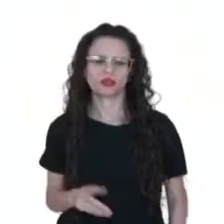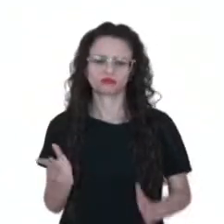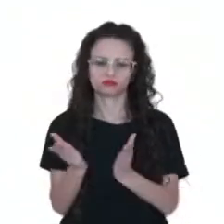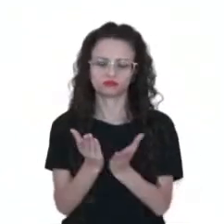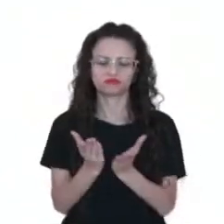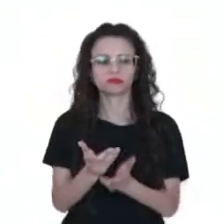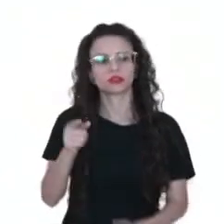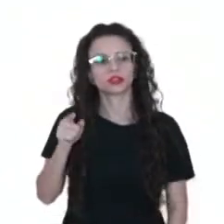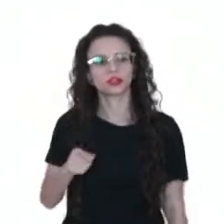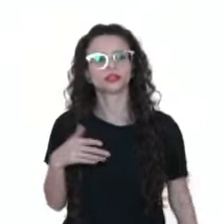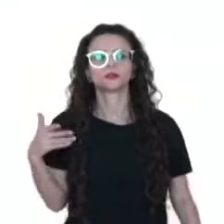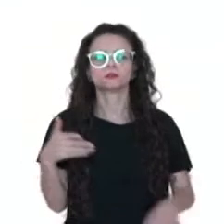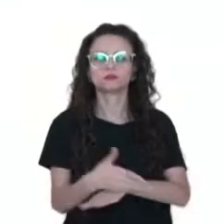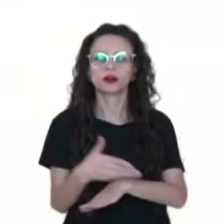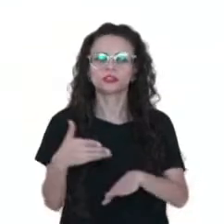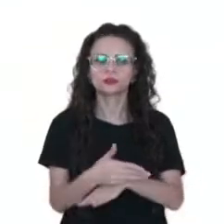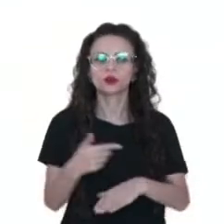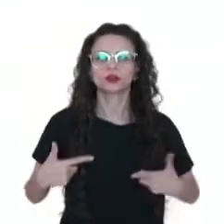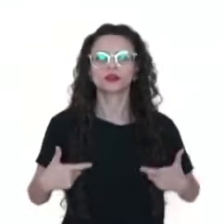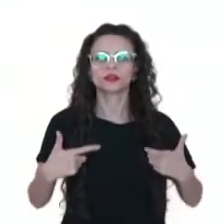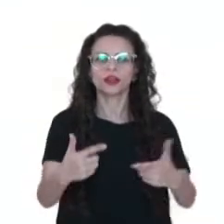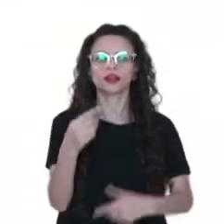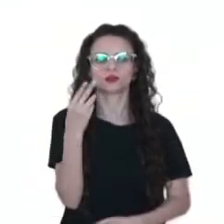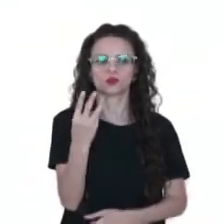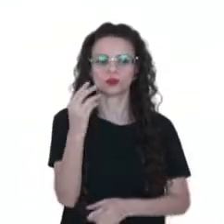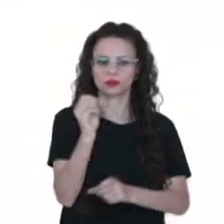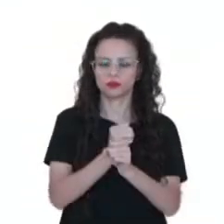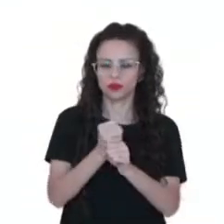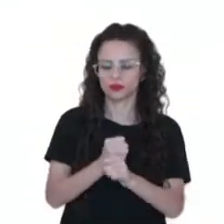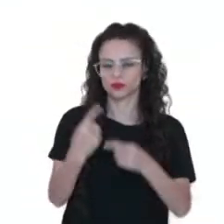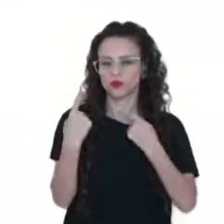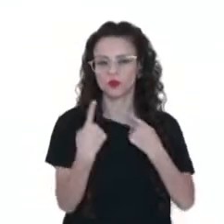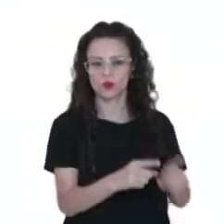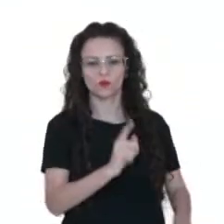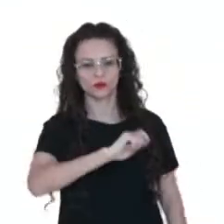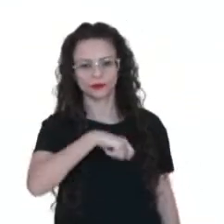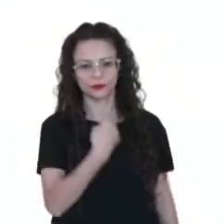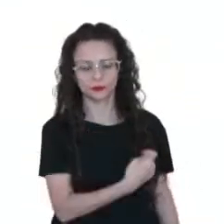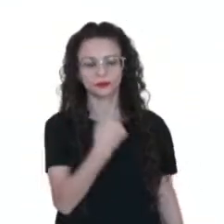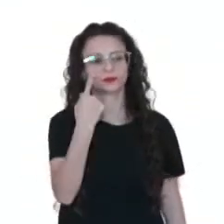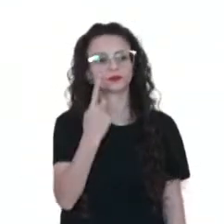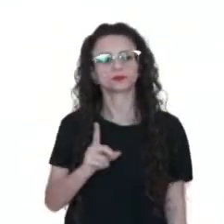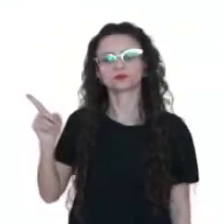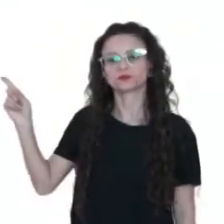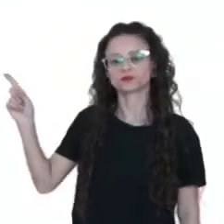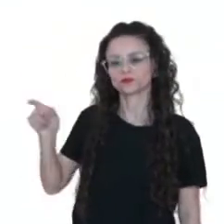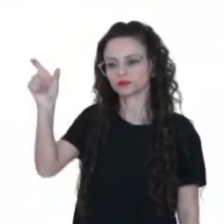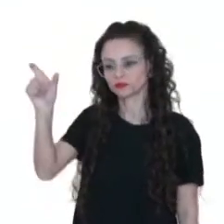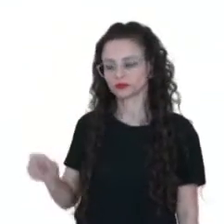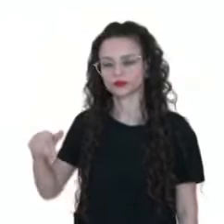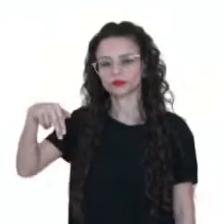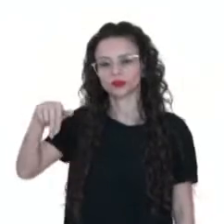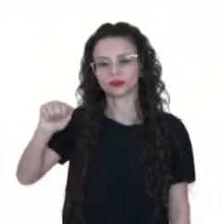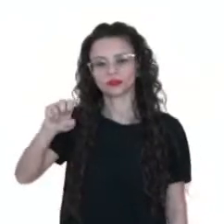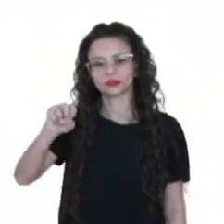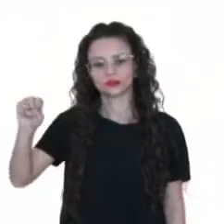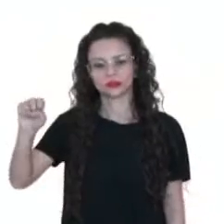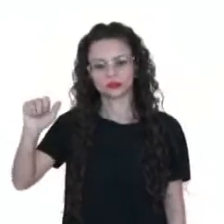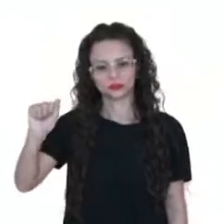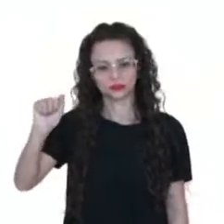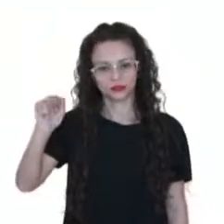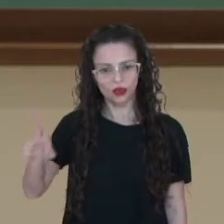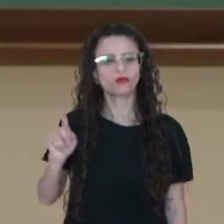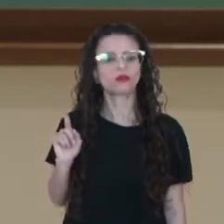que participou da Guerra dos 30 Anos contra a Espanha. Então nós temos aqui a imagem do Maurício de Nassau. Maurício de Nassau ele